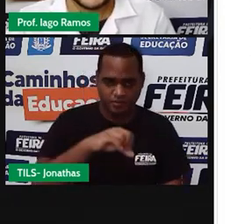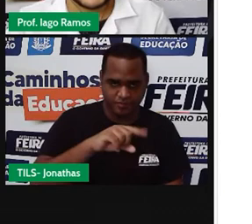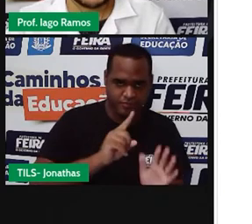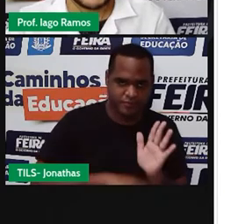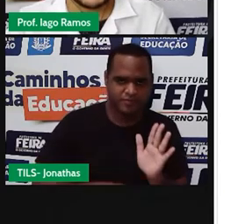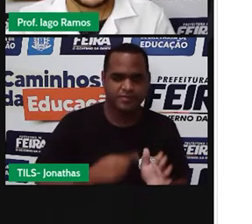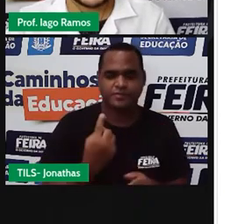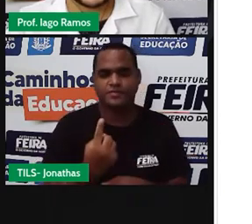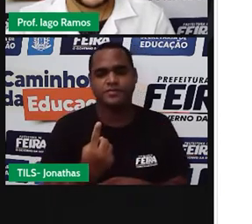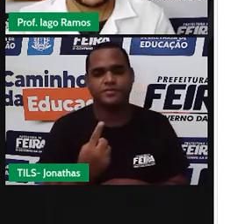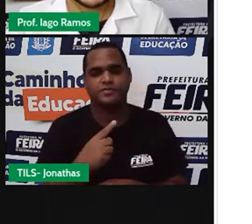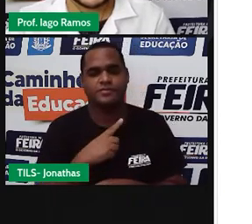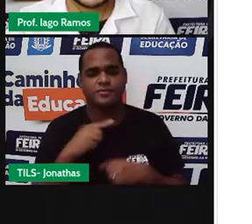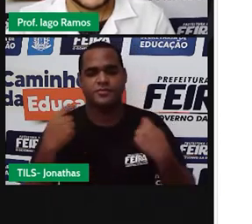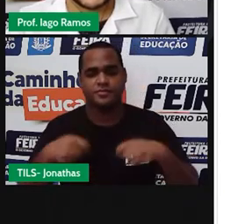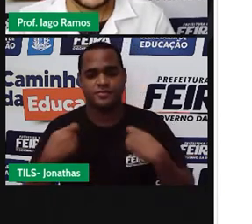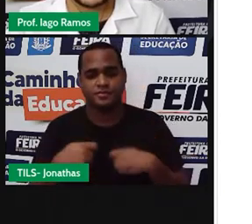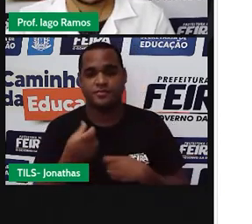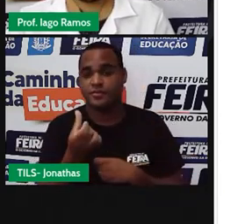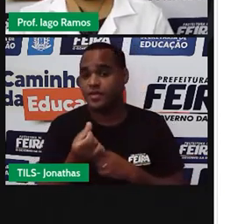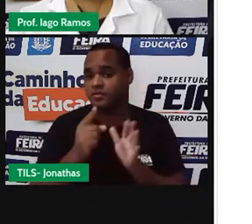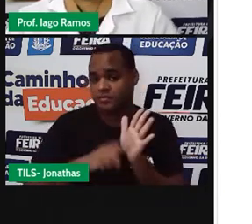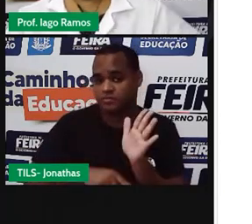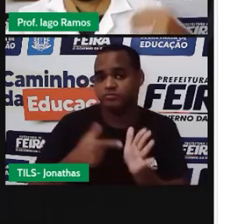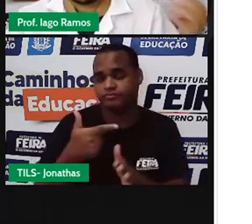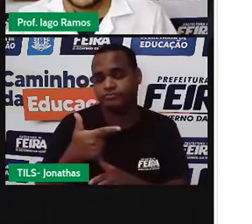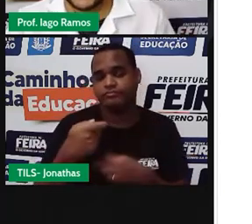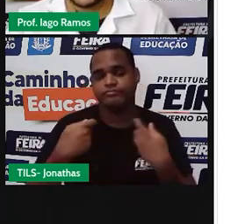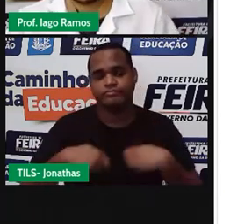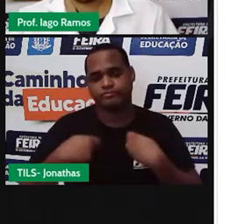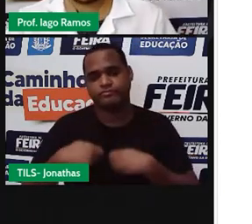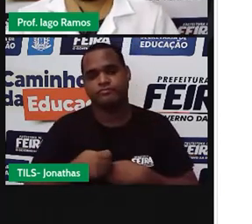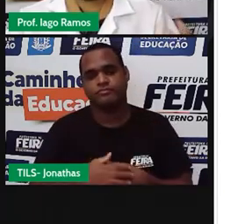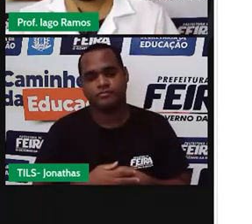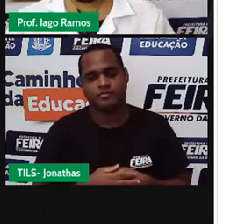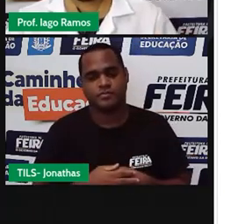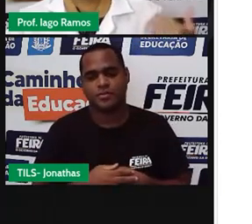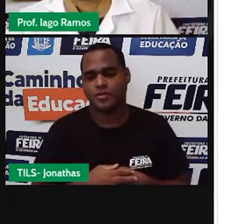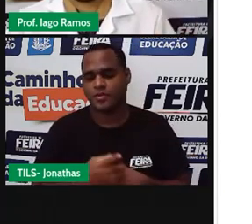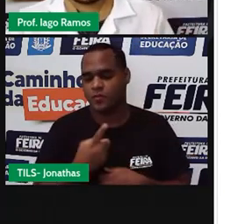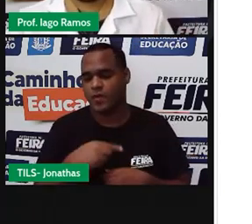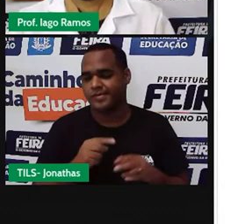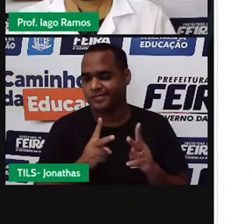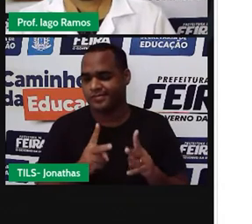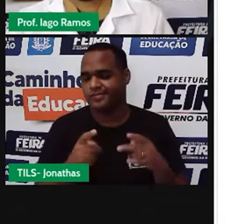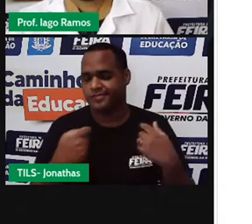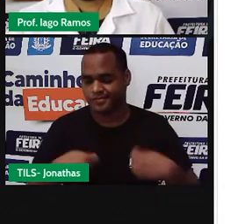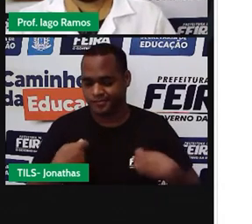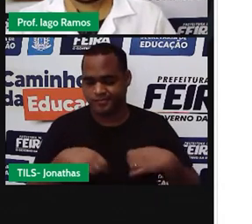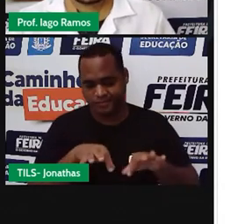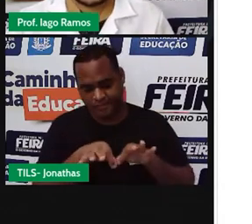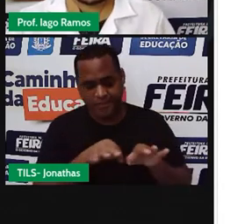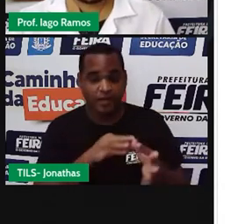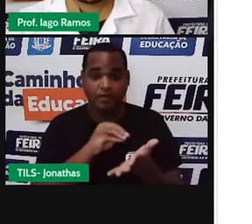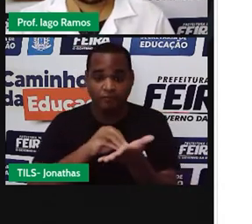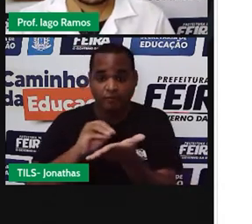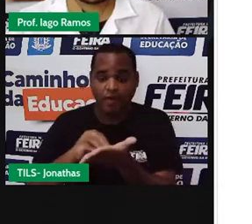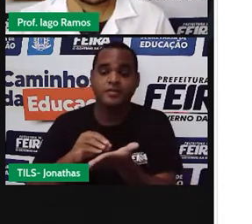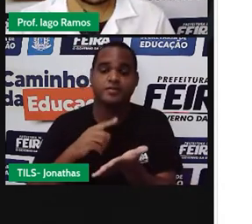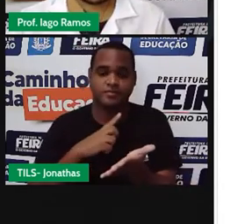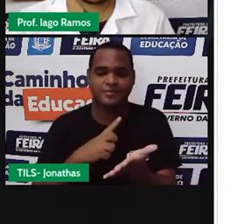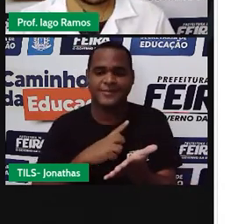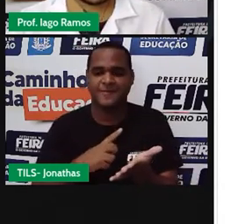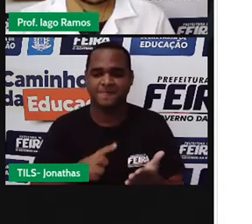e nesse parentes eu tenho que fazer 6 - 2 Então vamos continuar resolvendo porque ainda tem coisa dentro dos